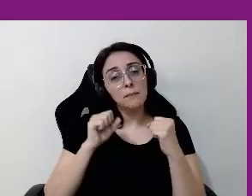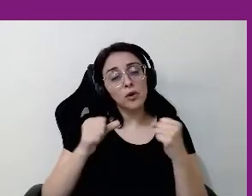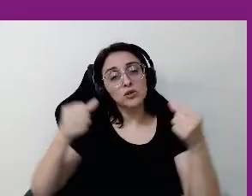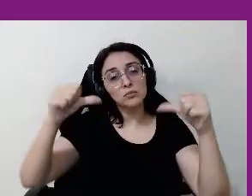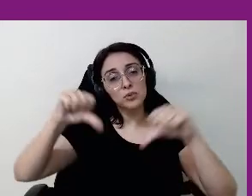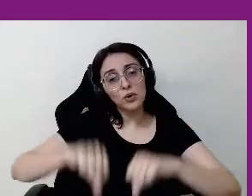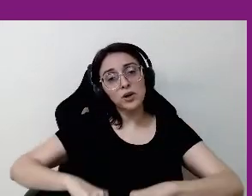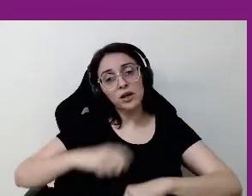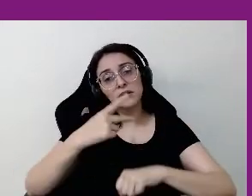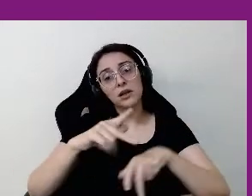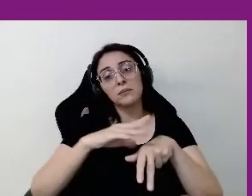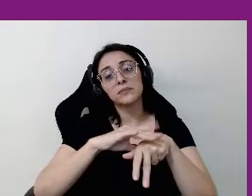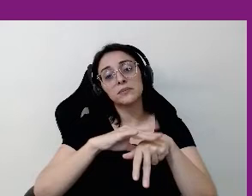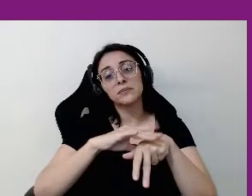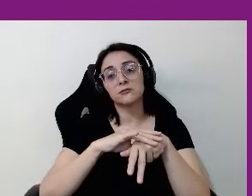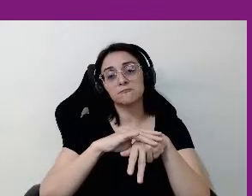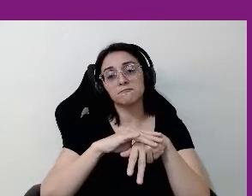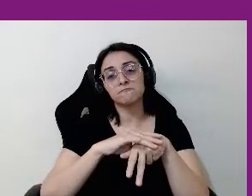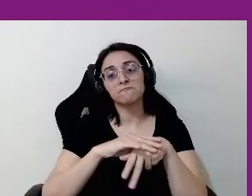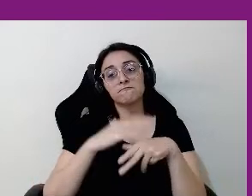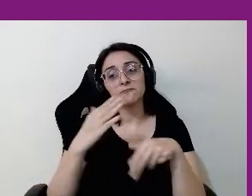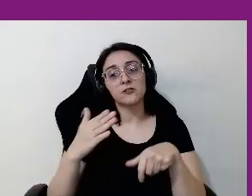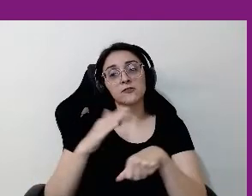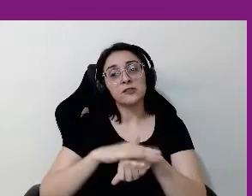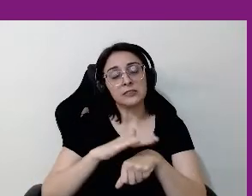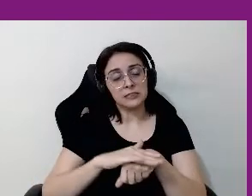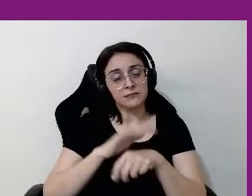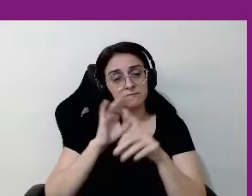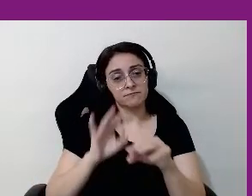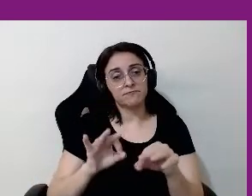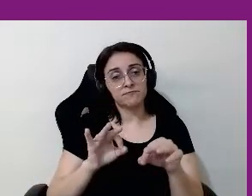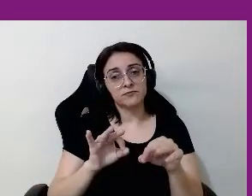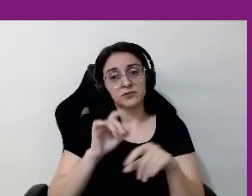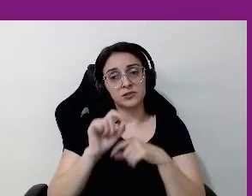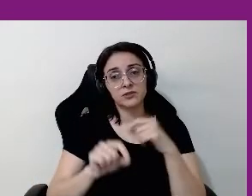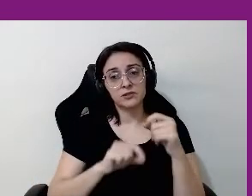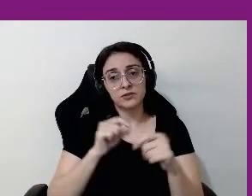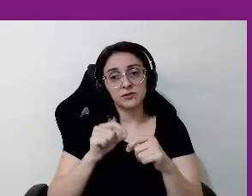piorar a situação do paciente. Então, vamos fazer o que